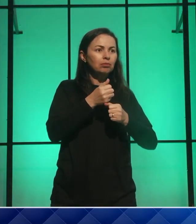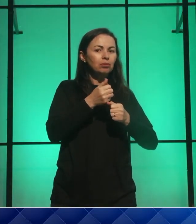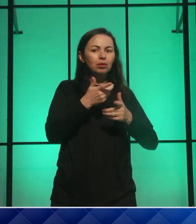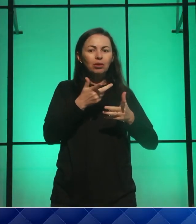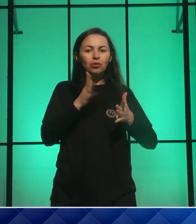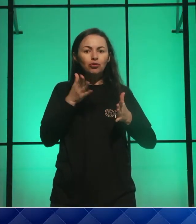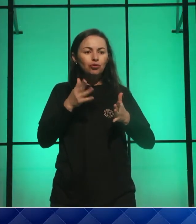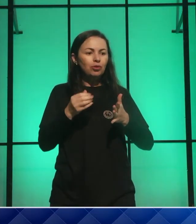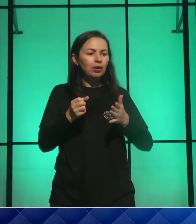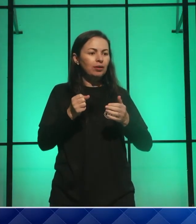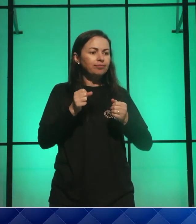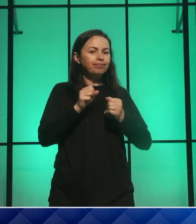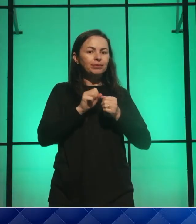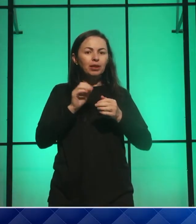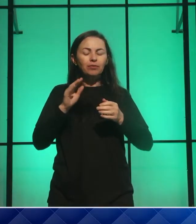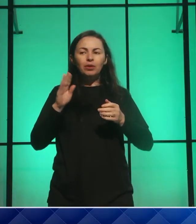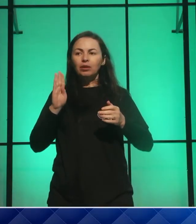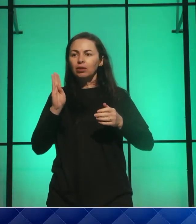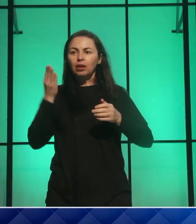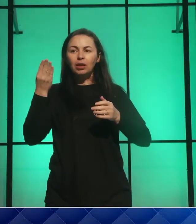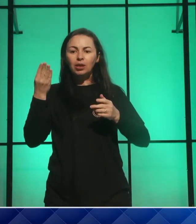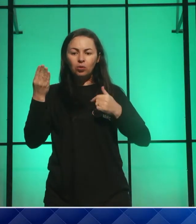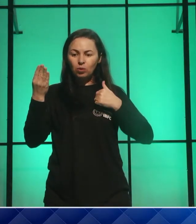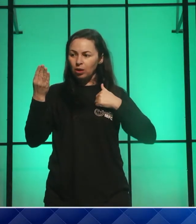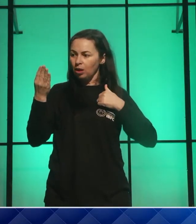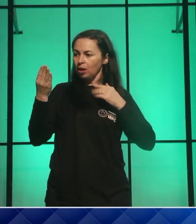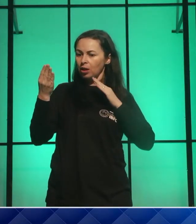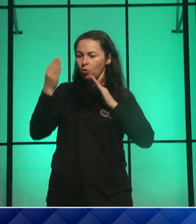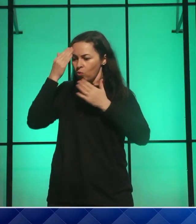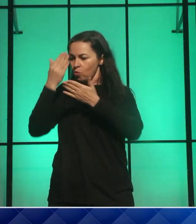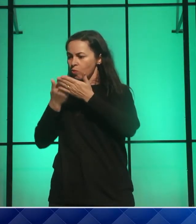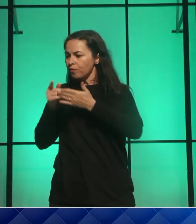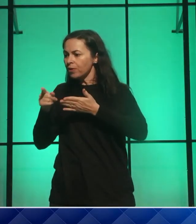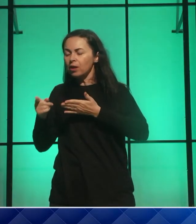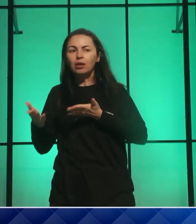aprontando, e você confiou.